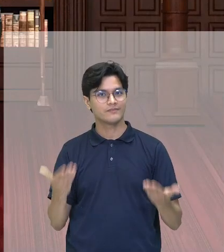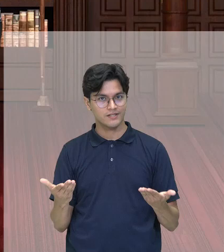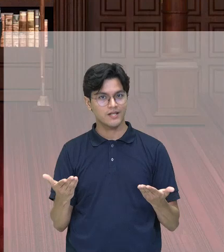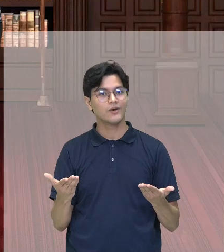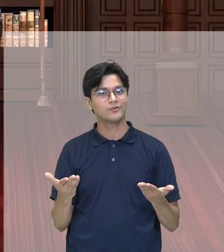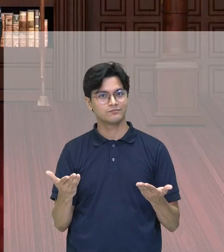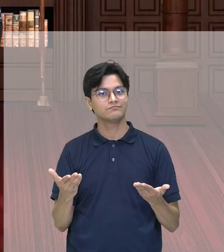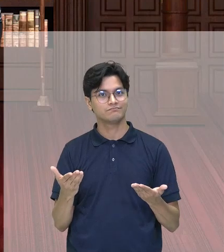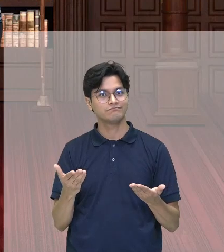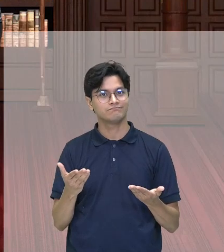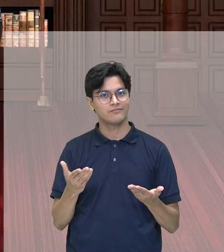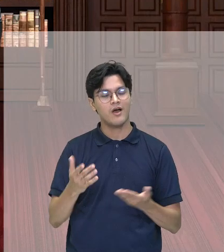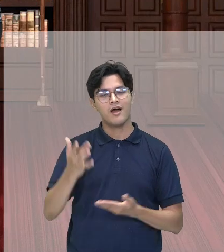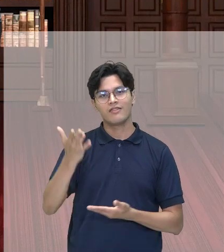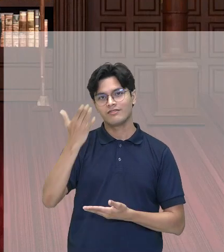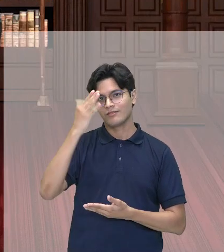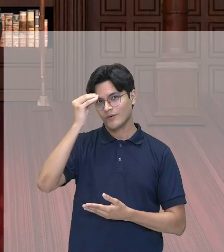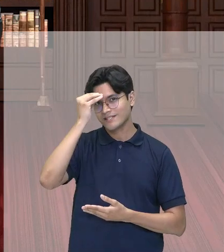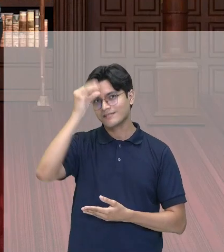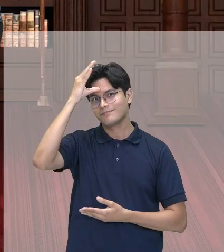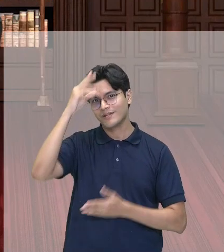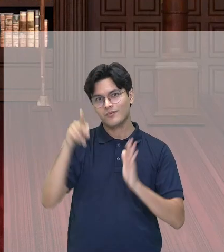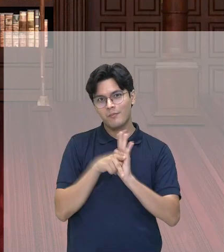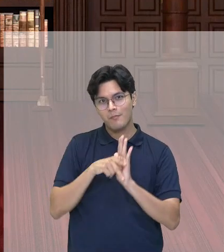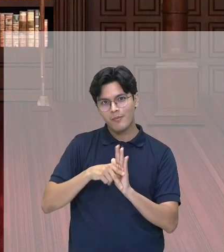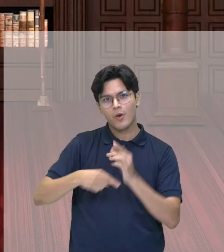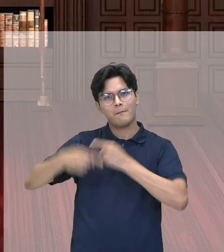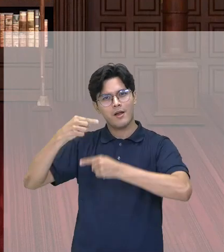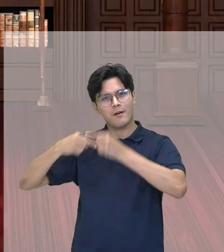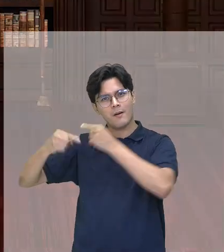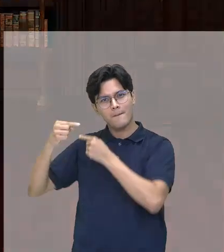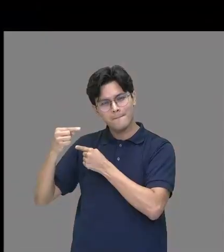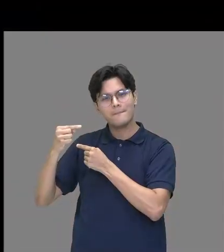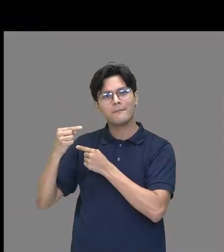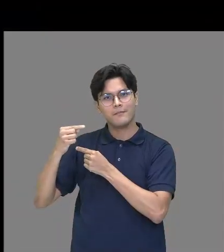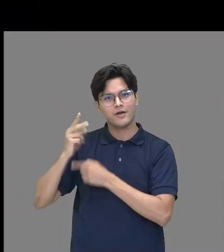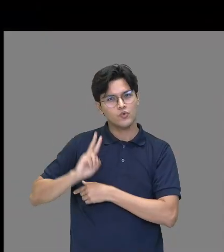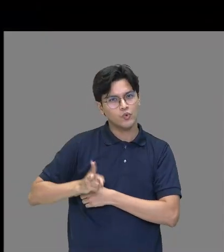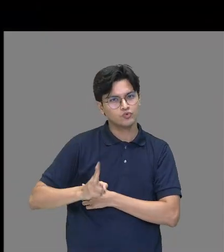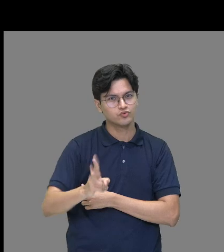a sabedoria dos nossos antepassados.